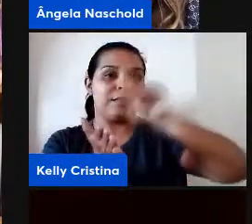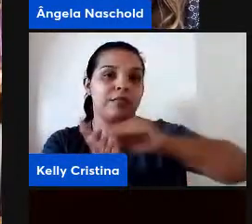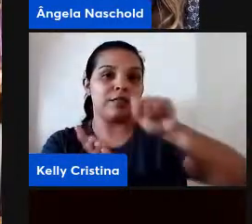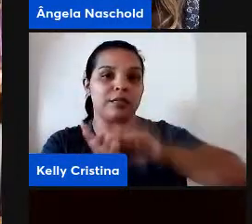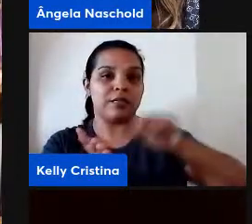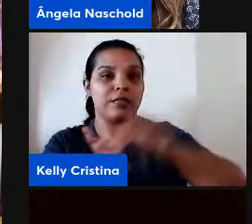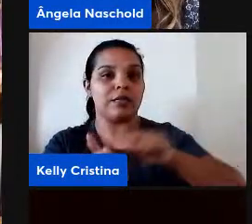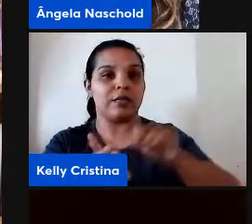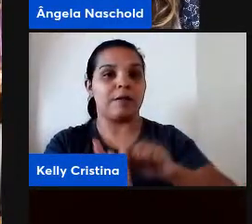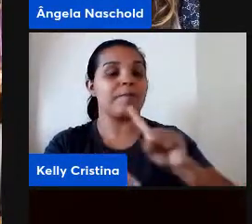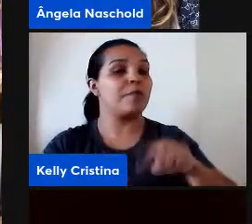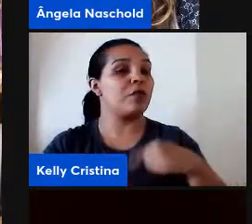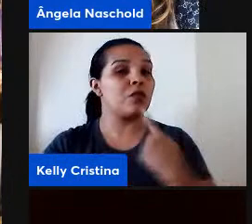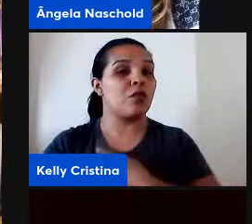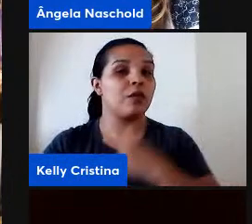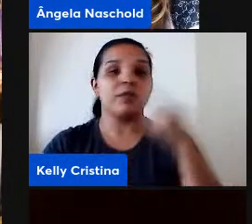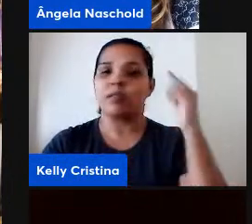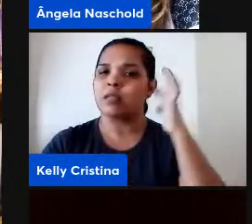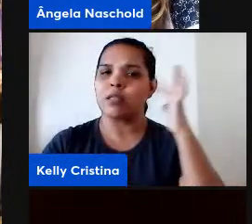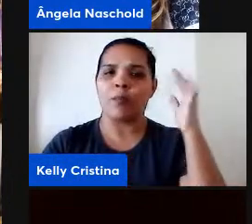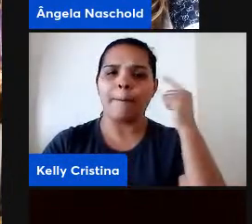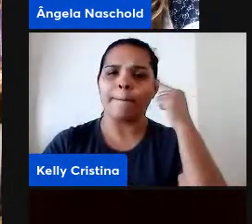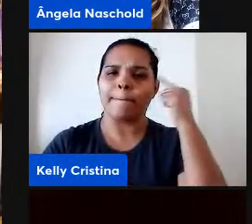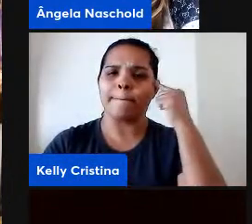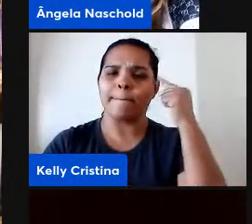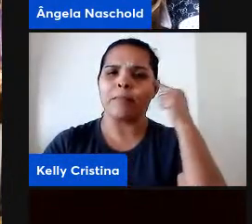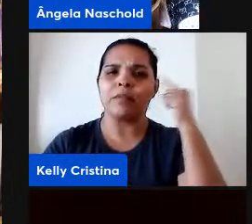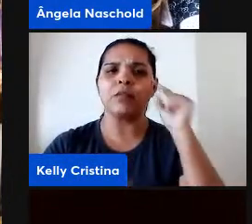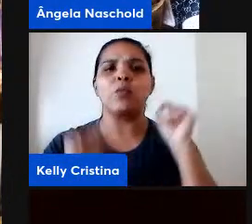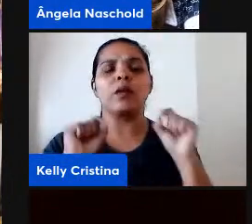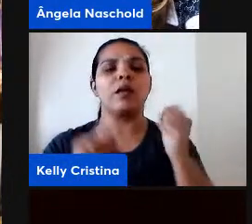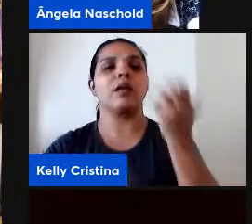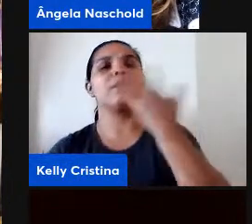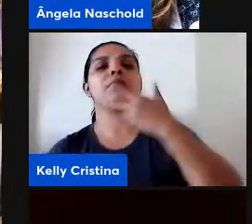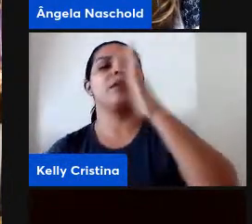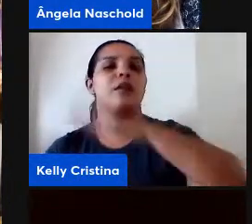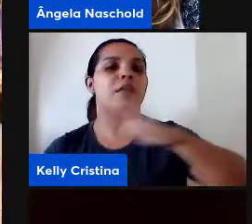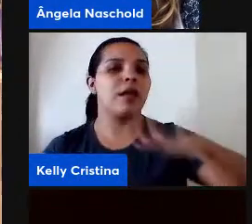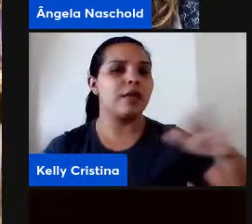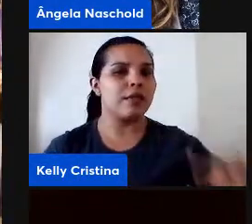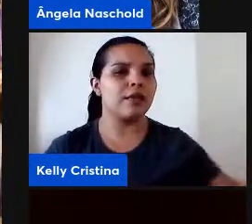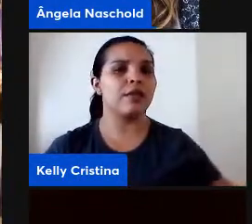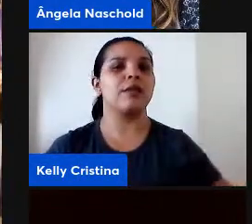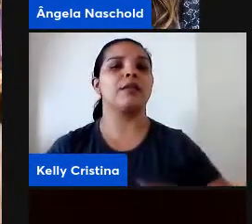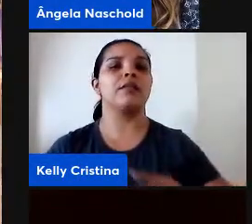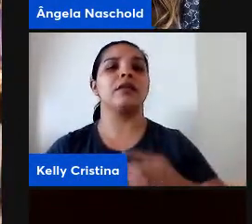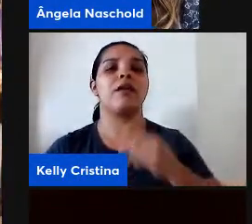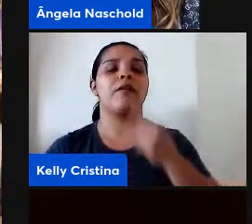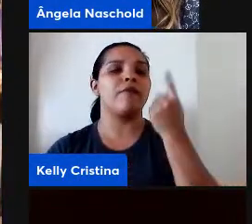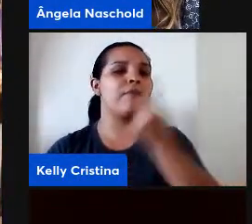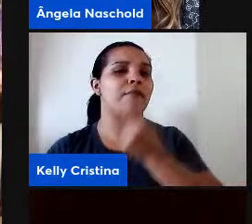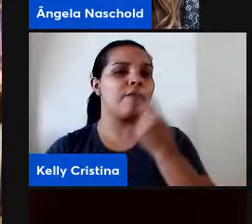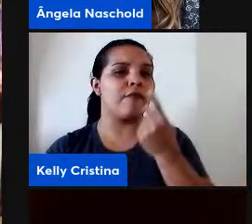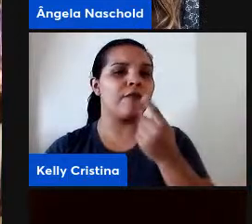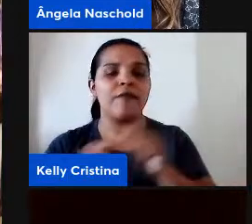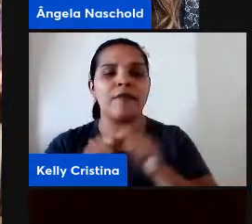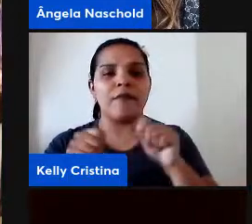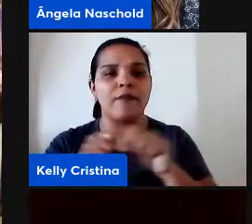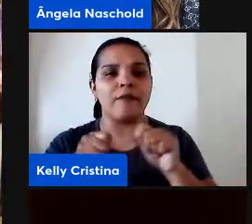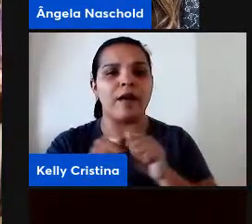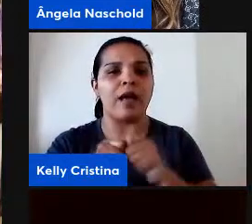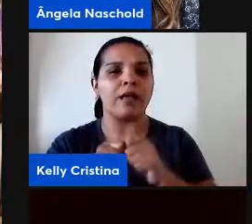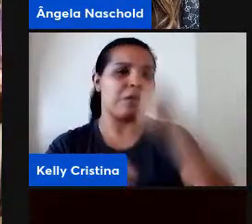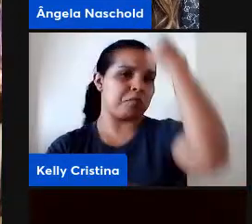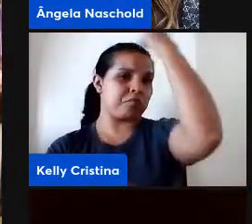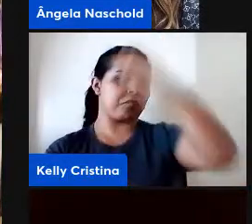não pensamos de forma alguma que a criança faça hipóteses assim por si